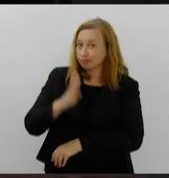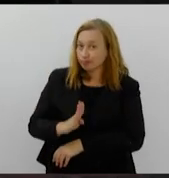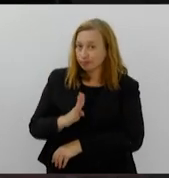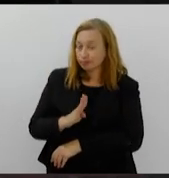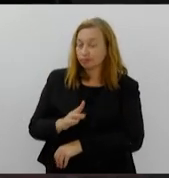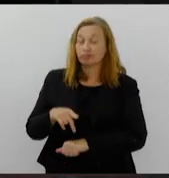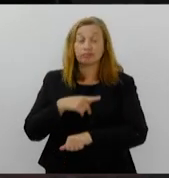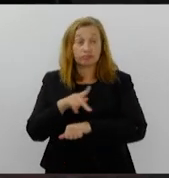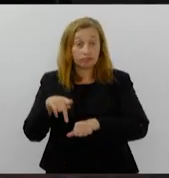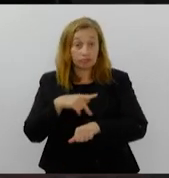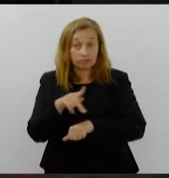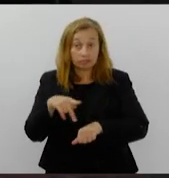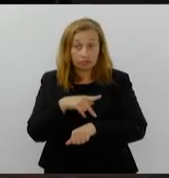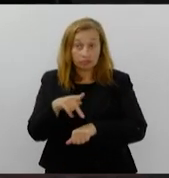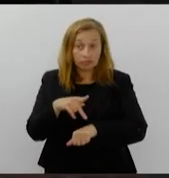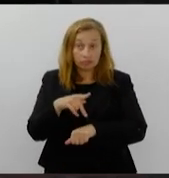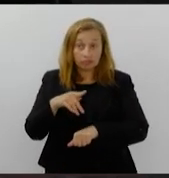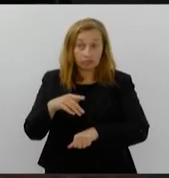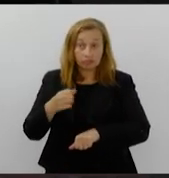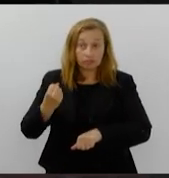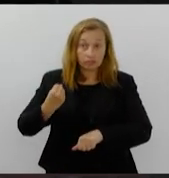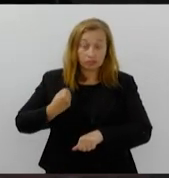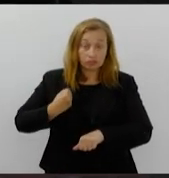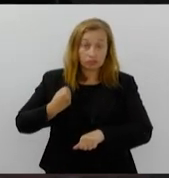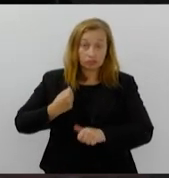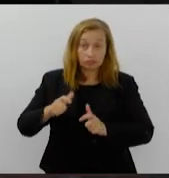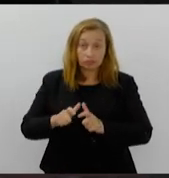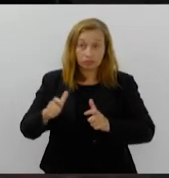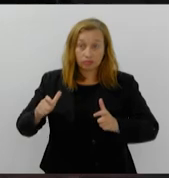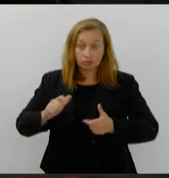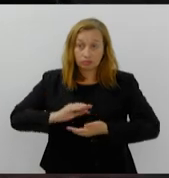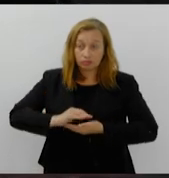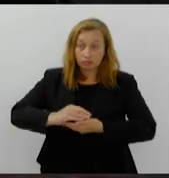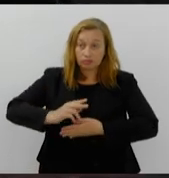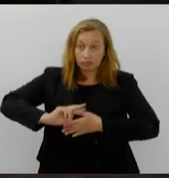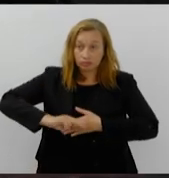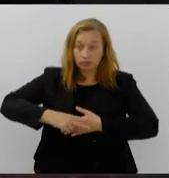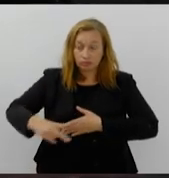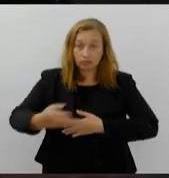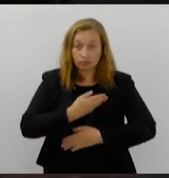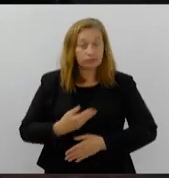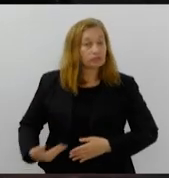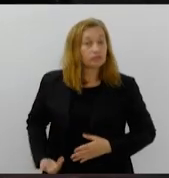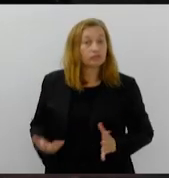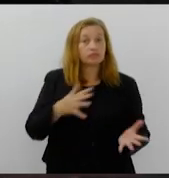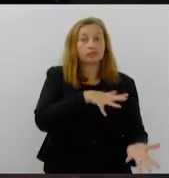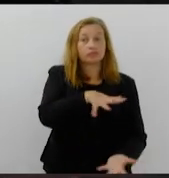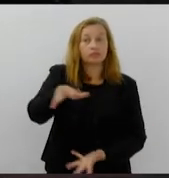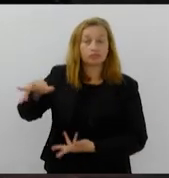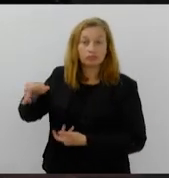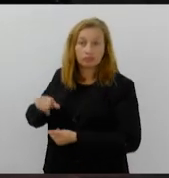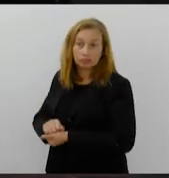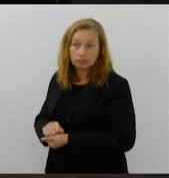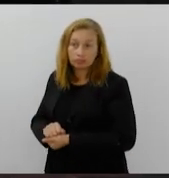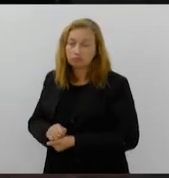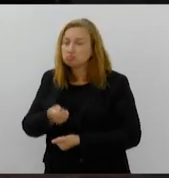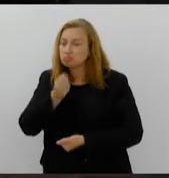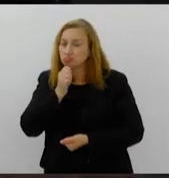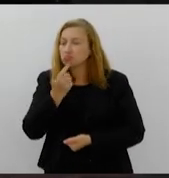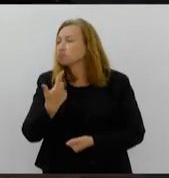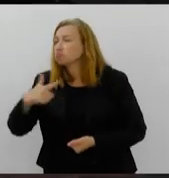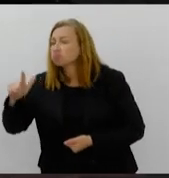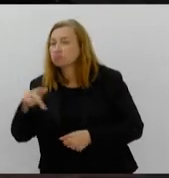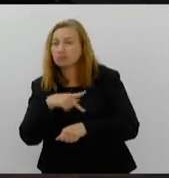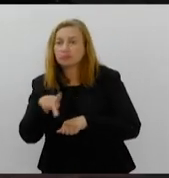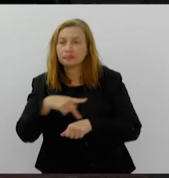o país com o maior serviço de transplantes públicos do mundo. Nenhum outro país